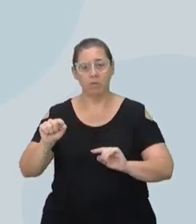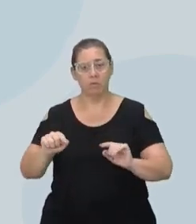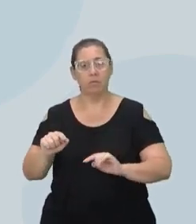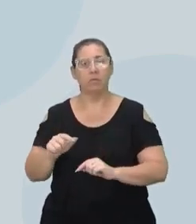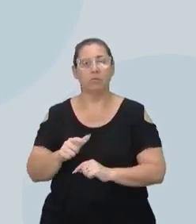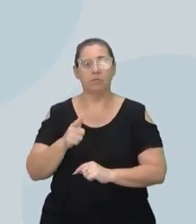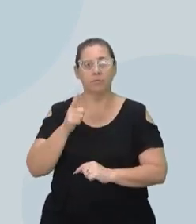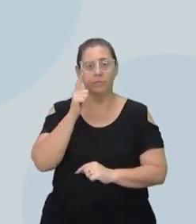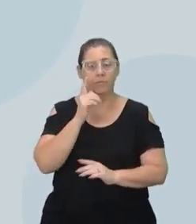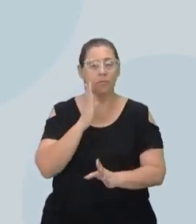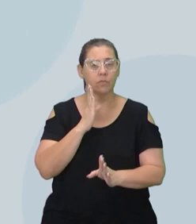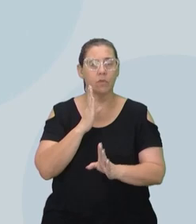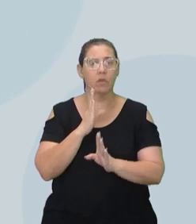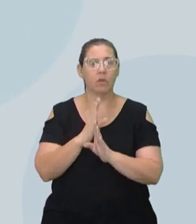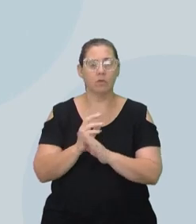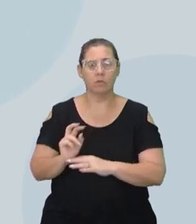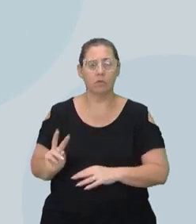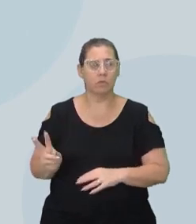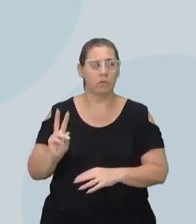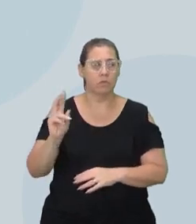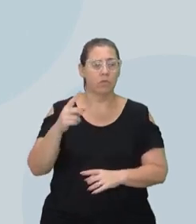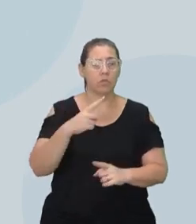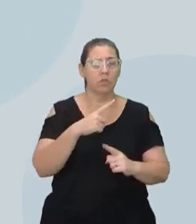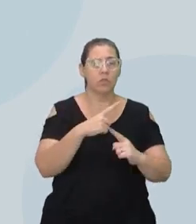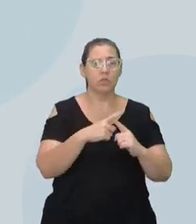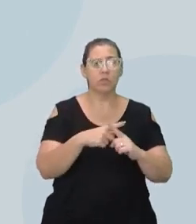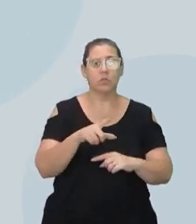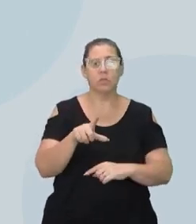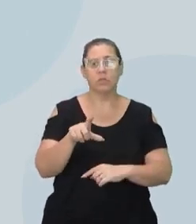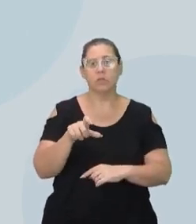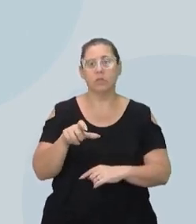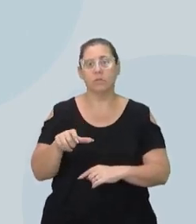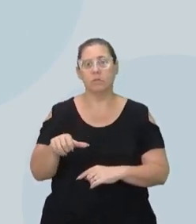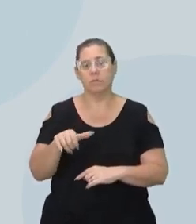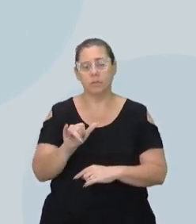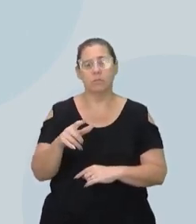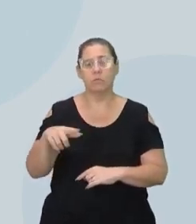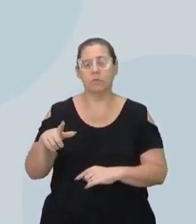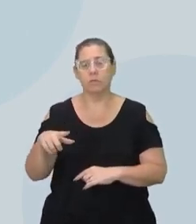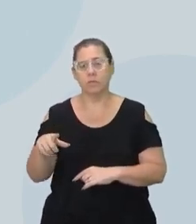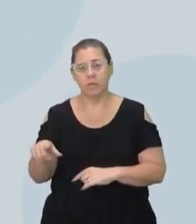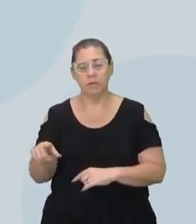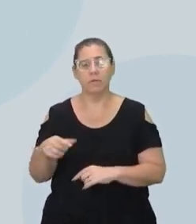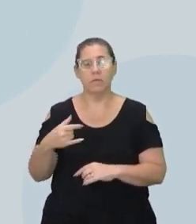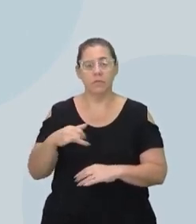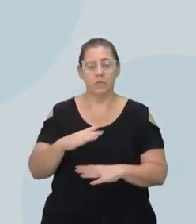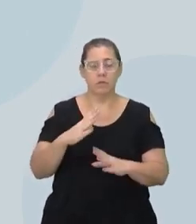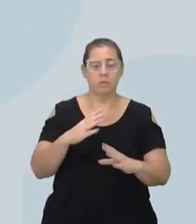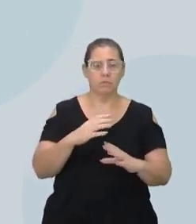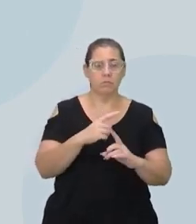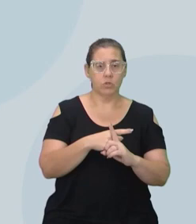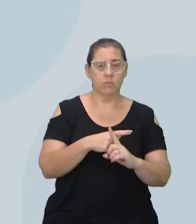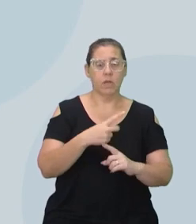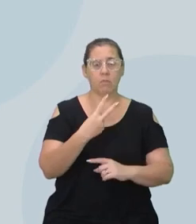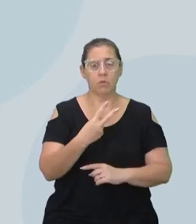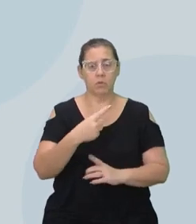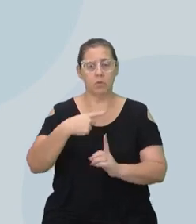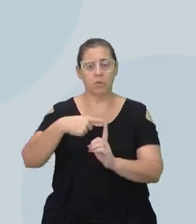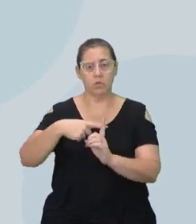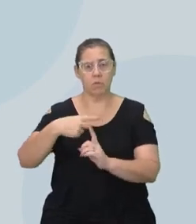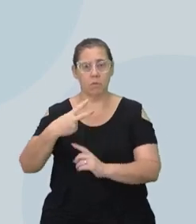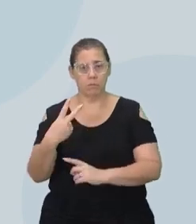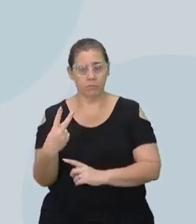conseguir achar os valores do x, do y e do z. Então, se a gente multiplicar aqui, né, por 2 e somar